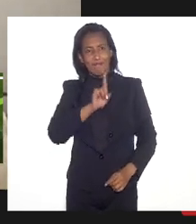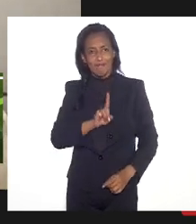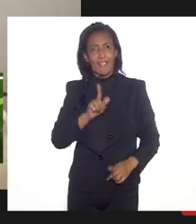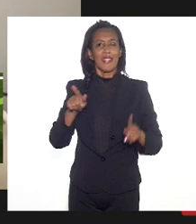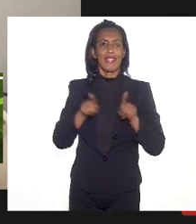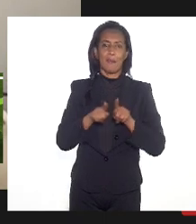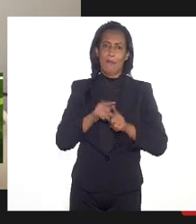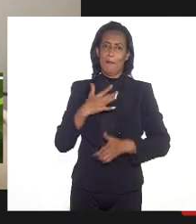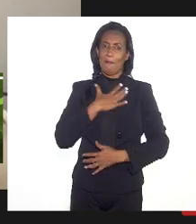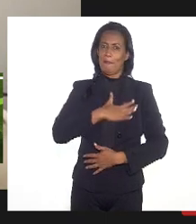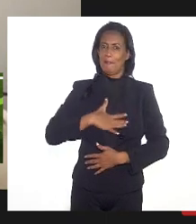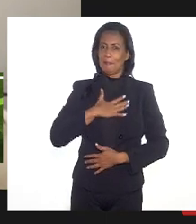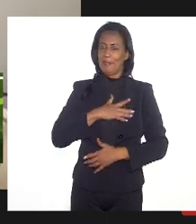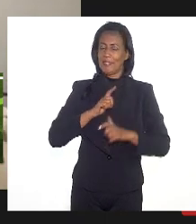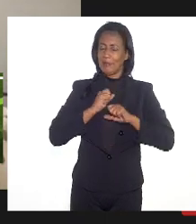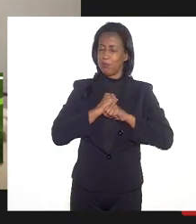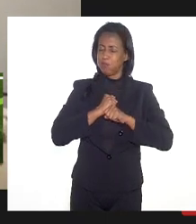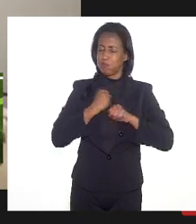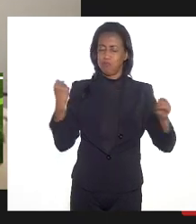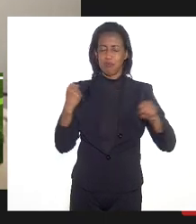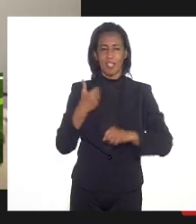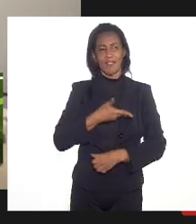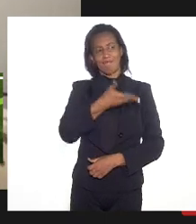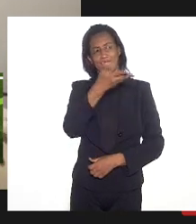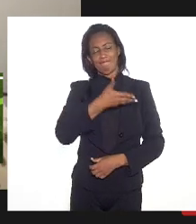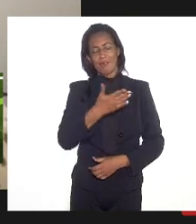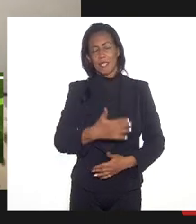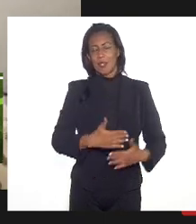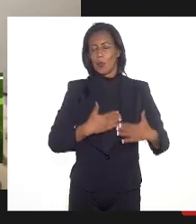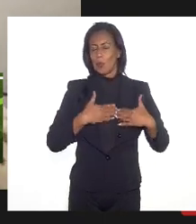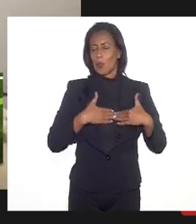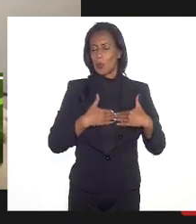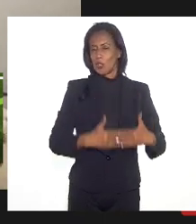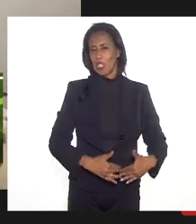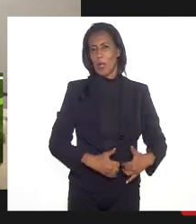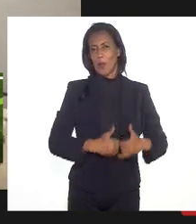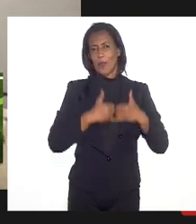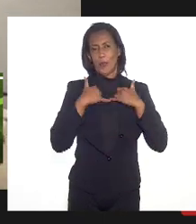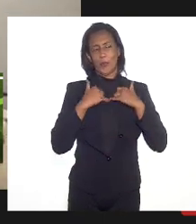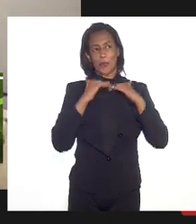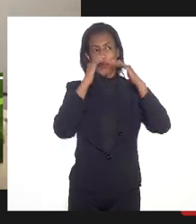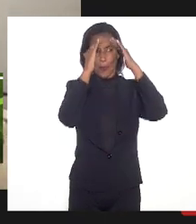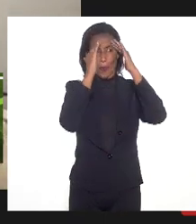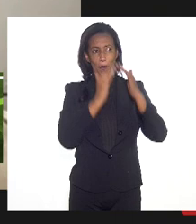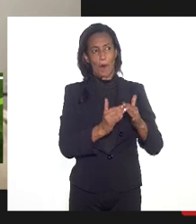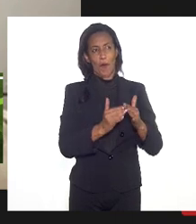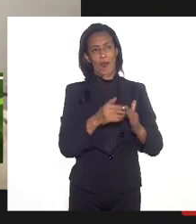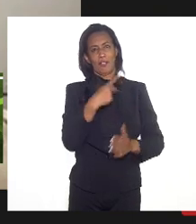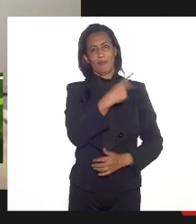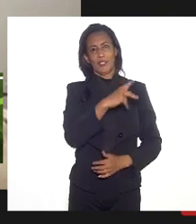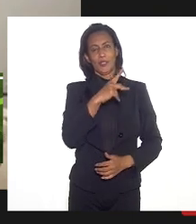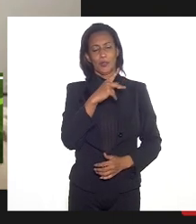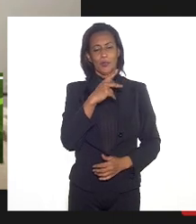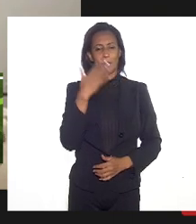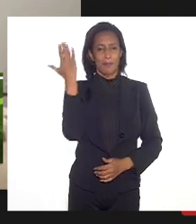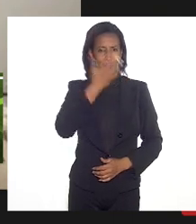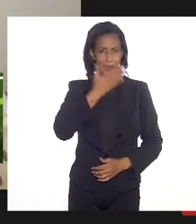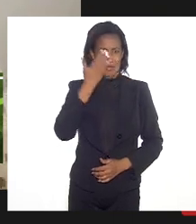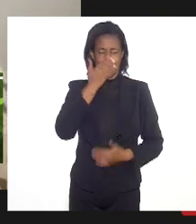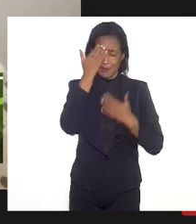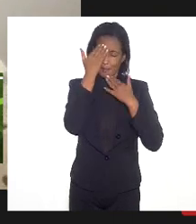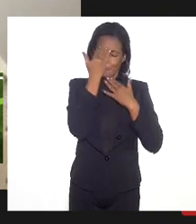um prazer enorme. É o senhor, são os senhores que nos honram com a presença de vocês. Muito obrigada.